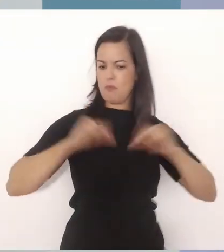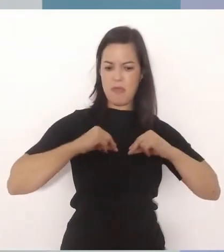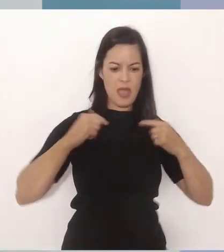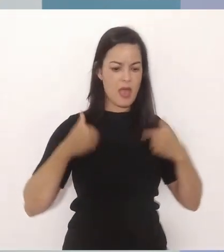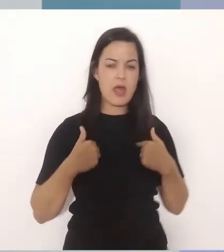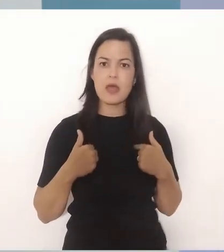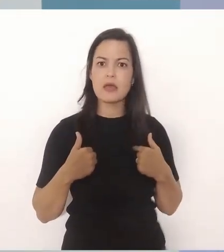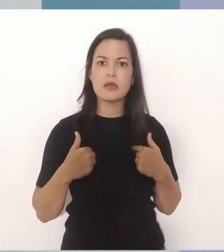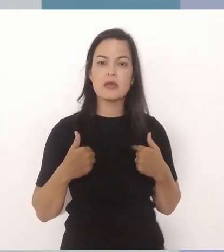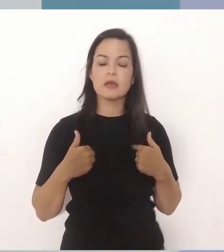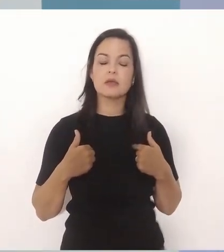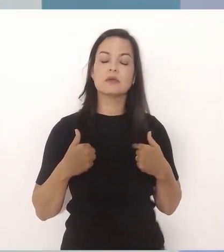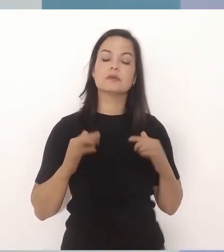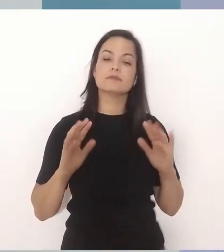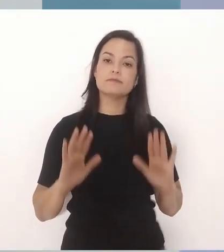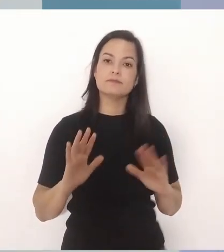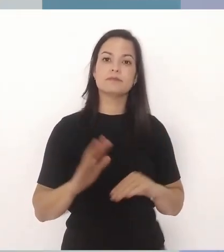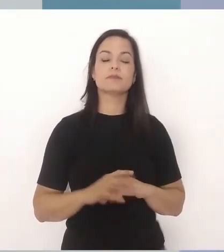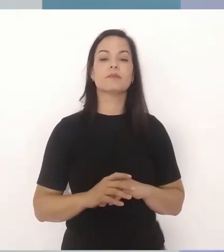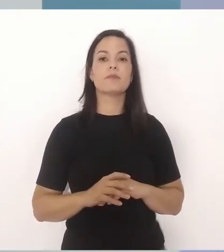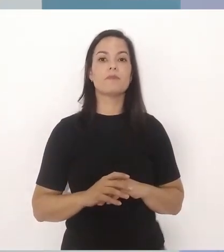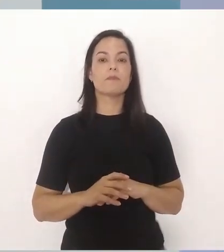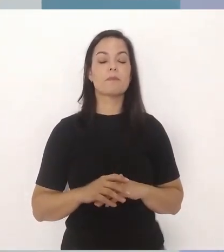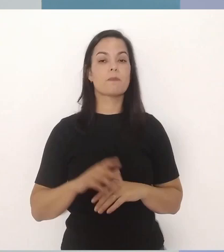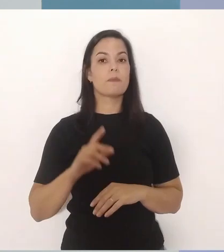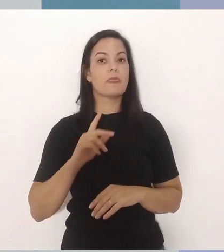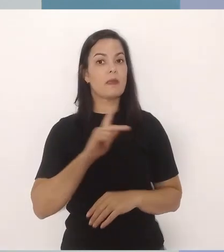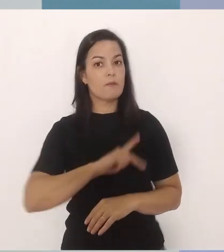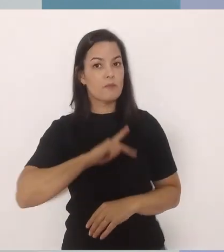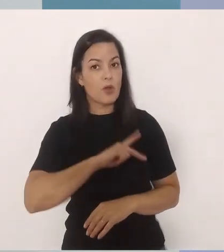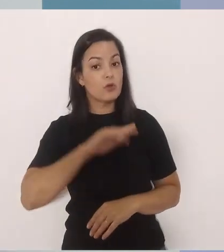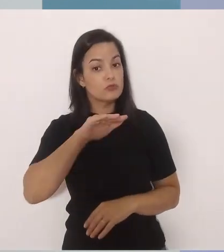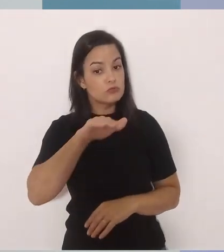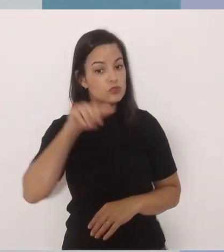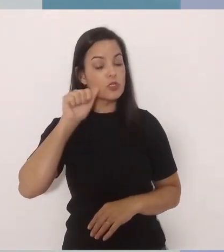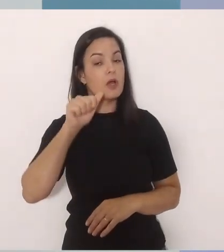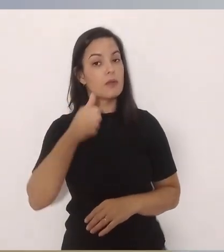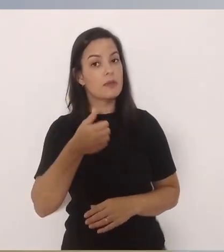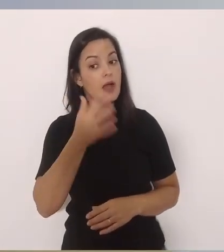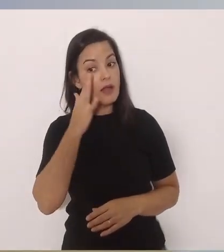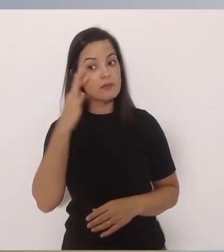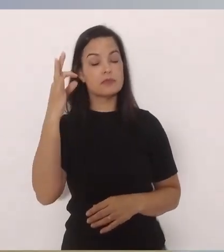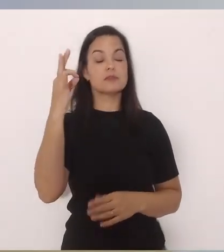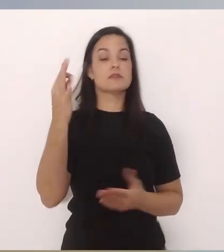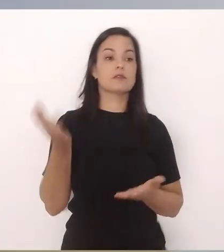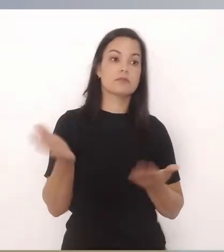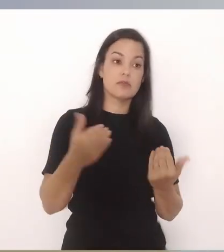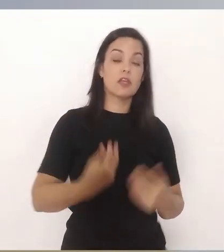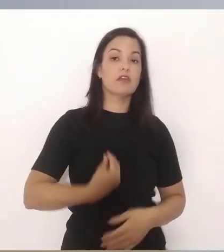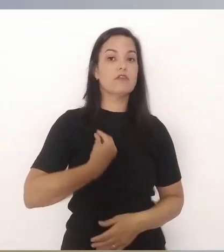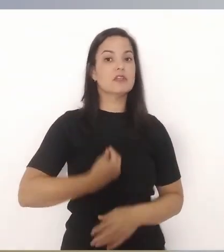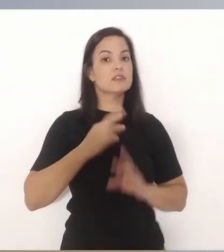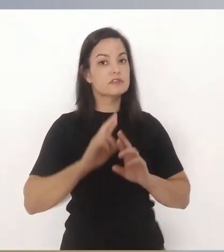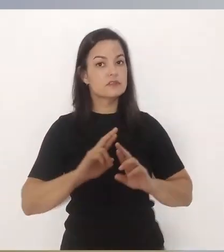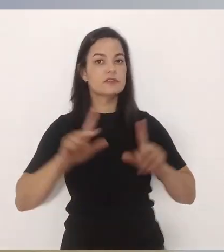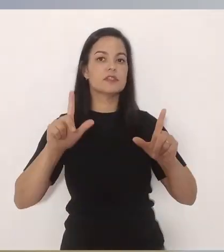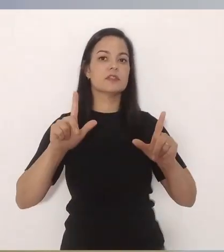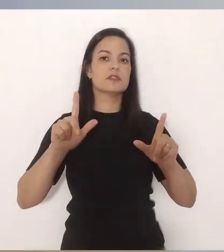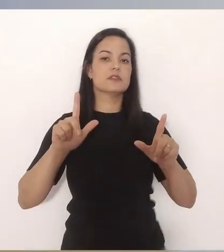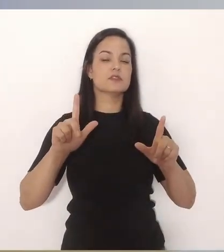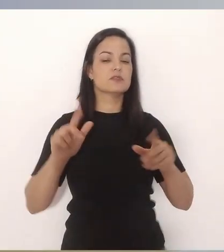altura. Paulo então nos chama para viver uma vida diferente, com toda a humildade, com